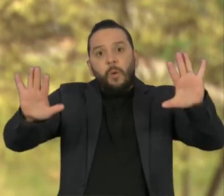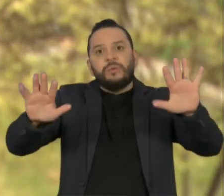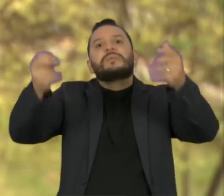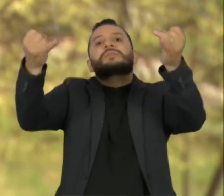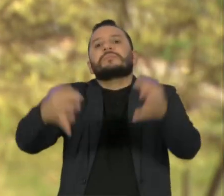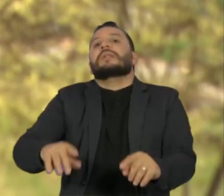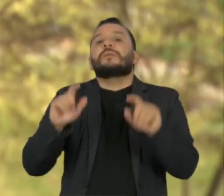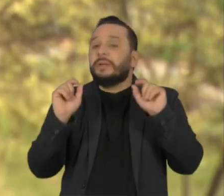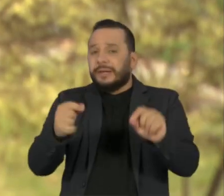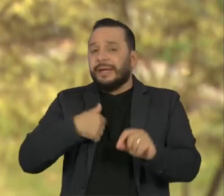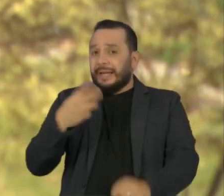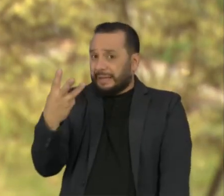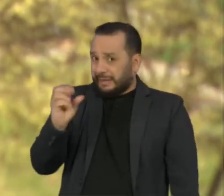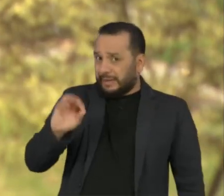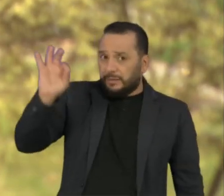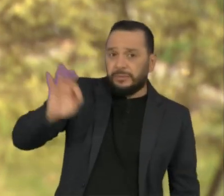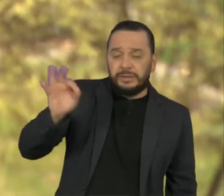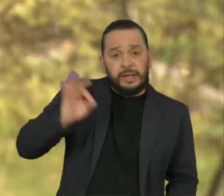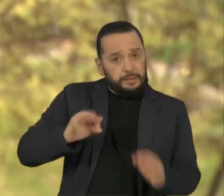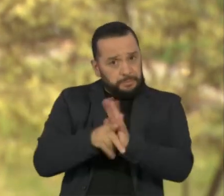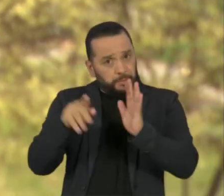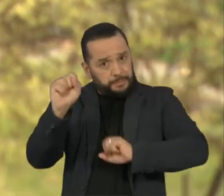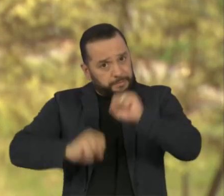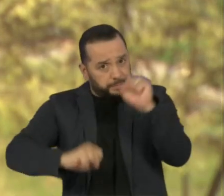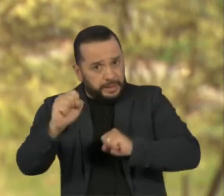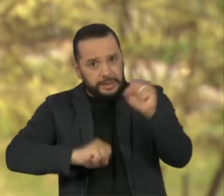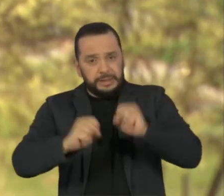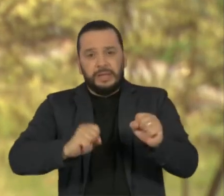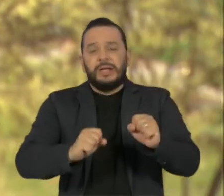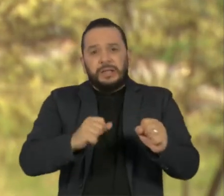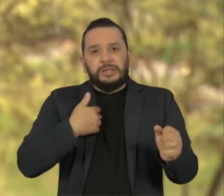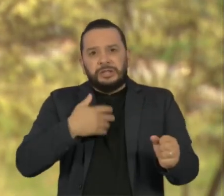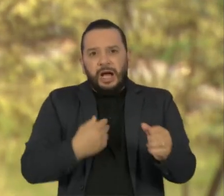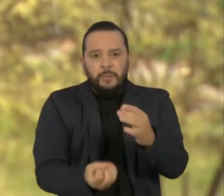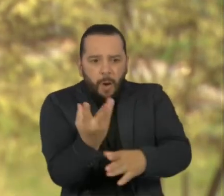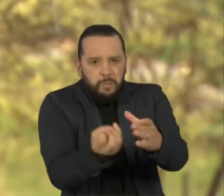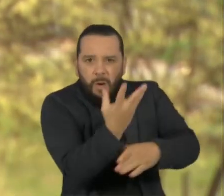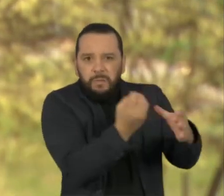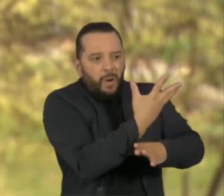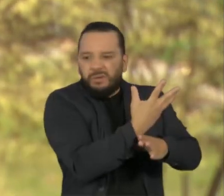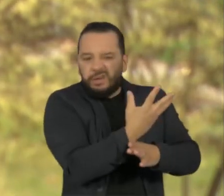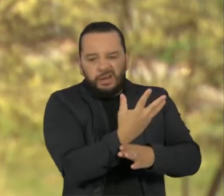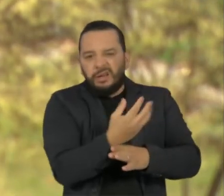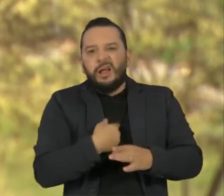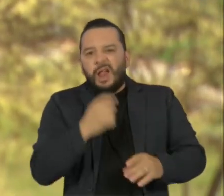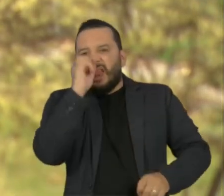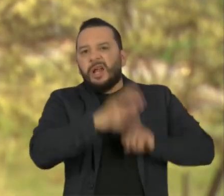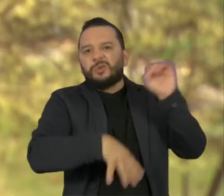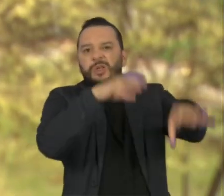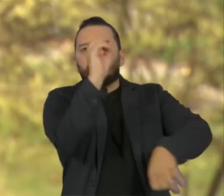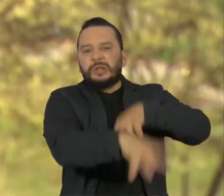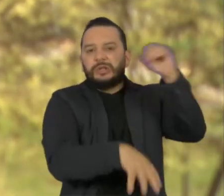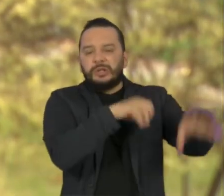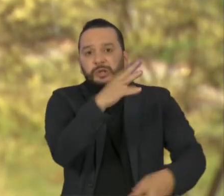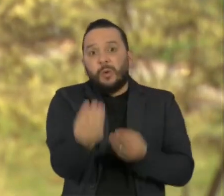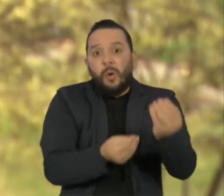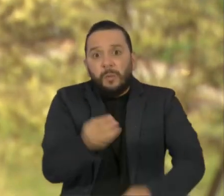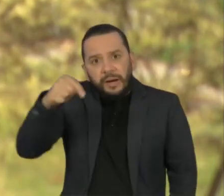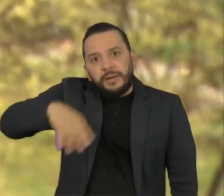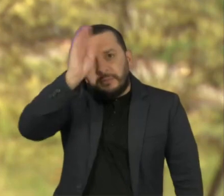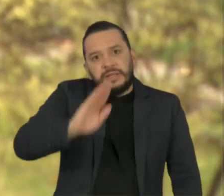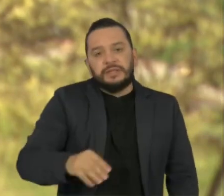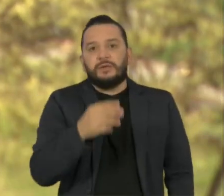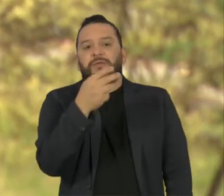ano, 30% do que a indústria produz vão parar na lata do lixo. No Brasil não é diferente. 23 milhões